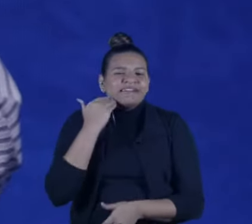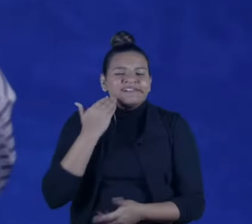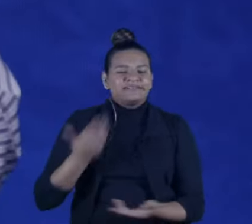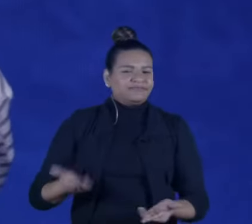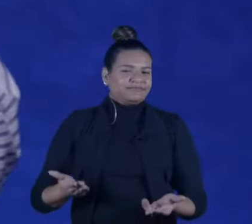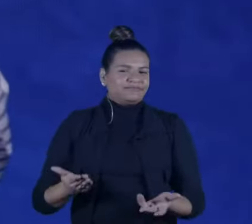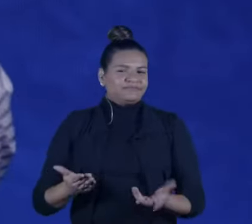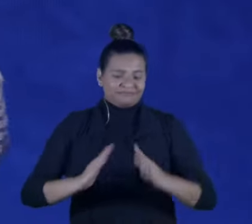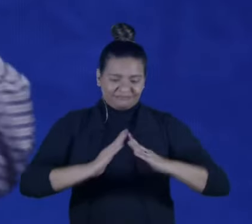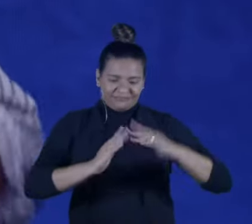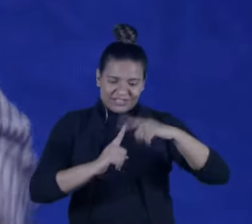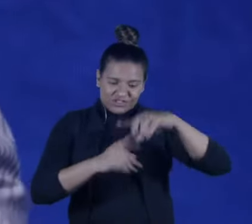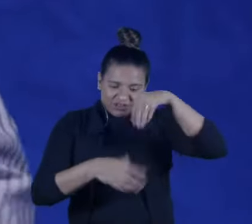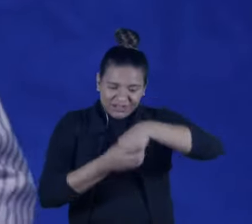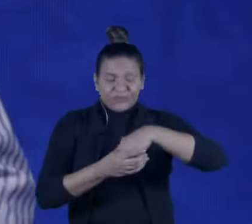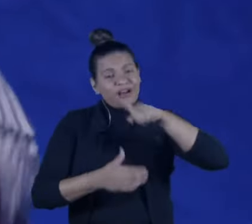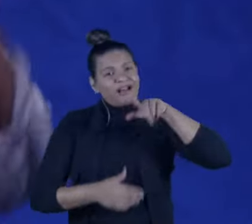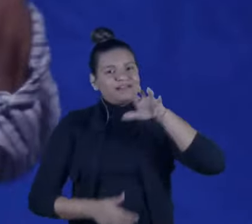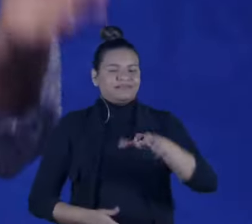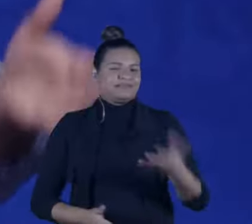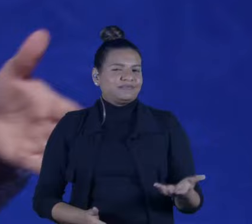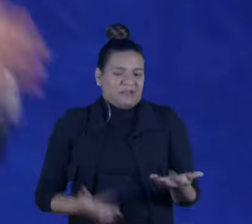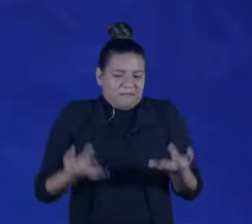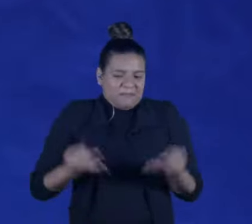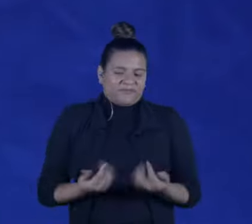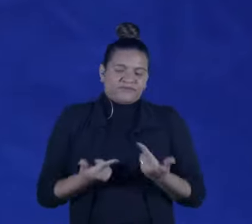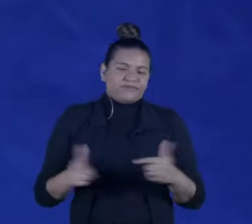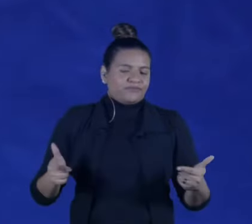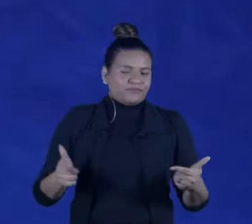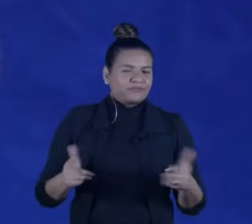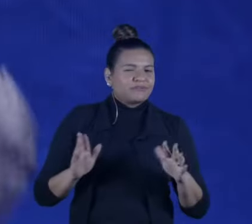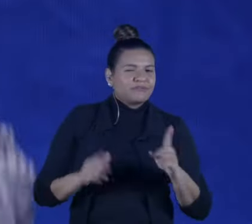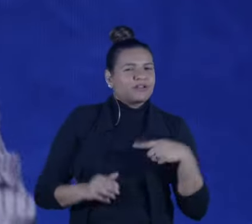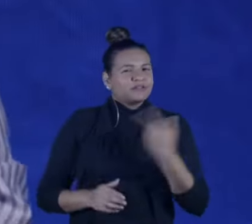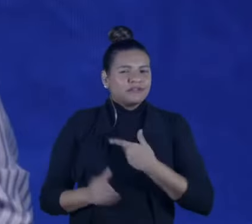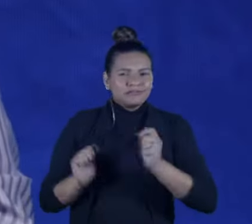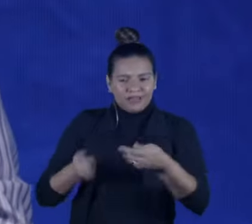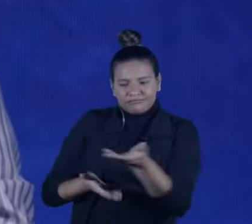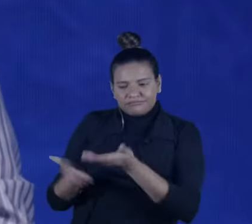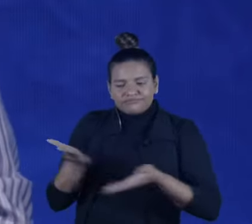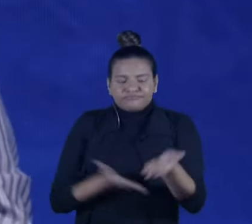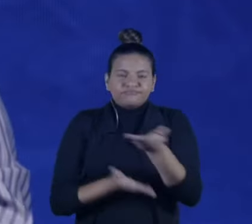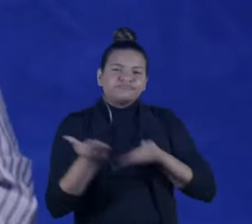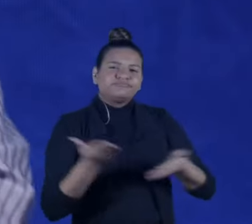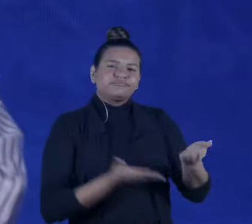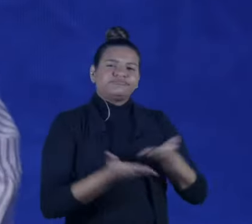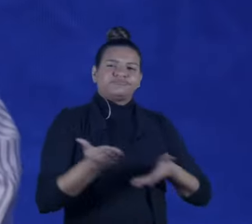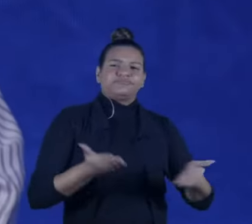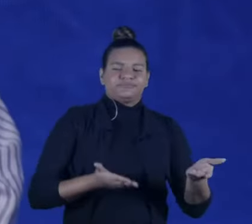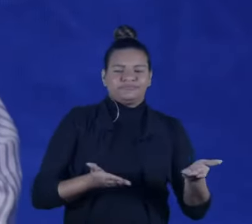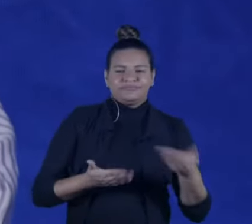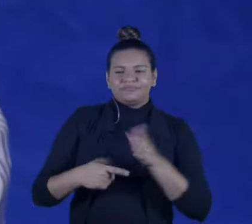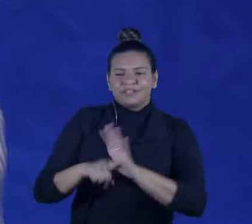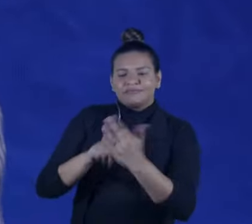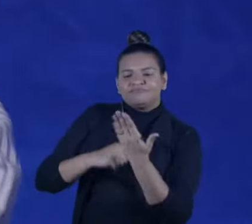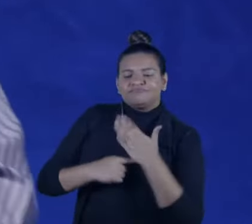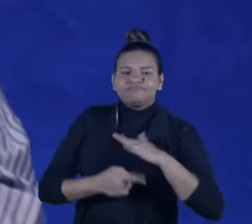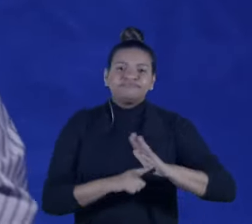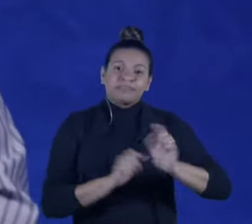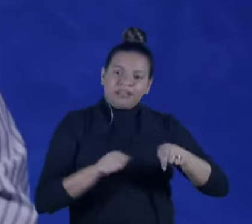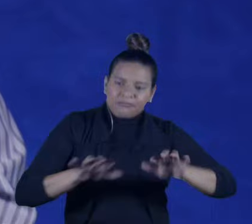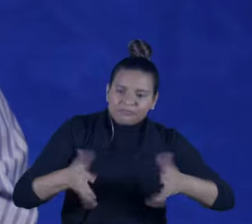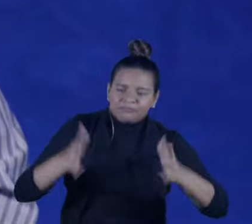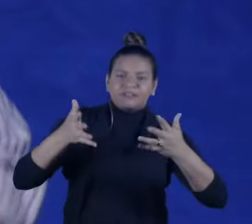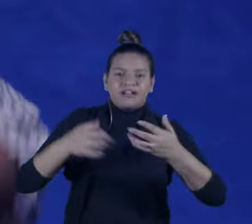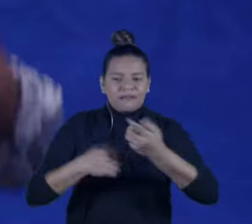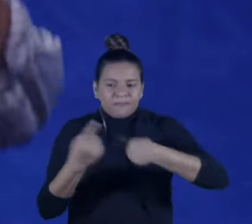ferro com ferro se fia, assim é o amigo com seu companheiro. A igreja é o